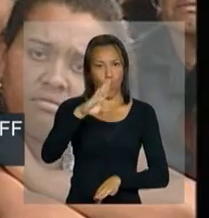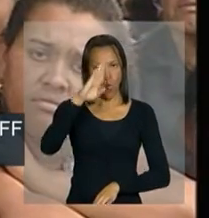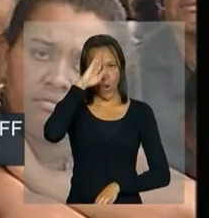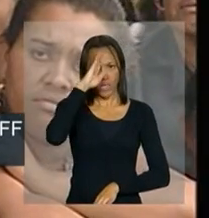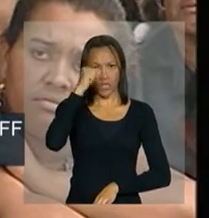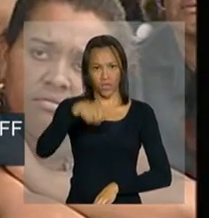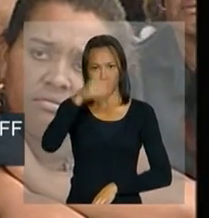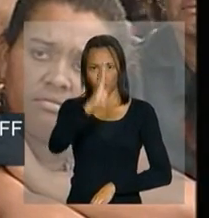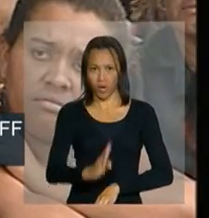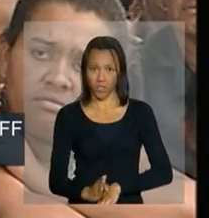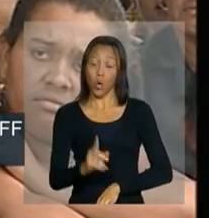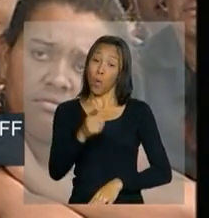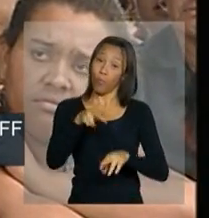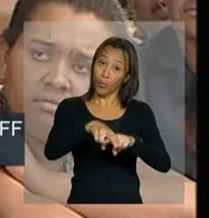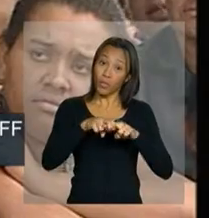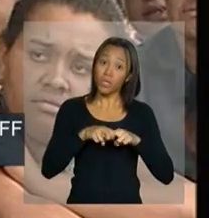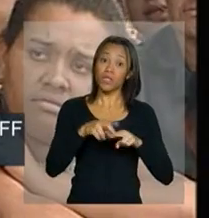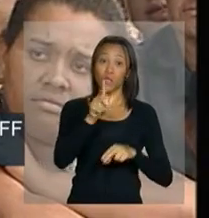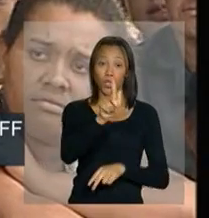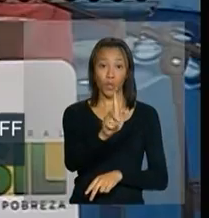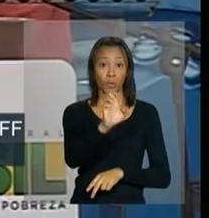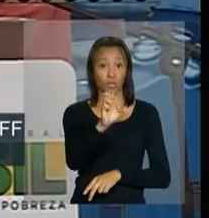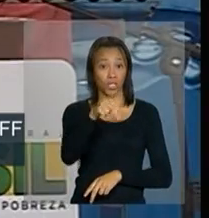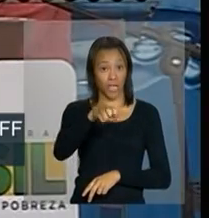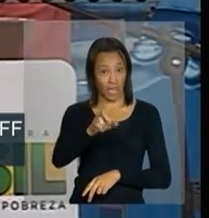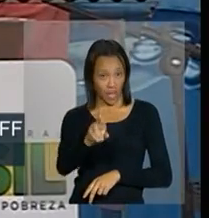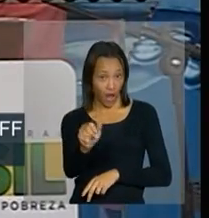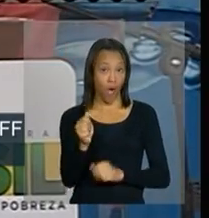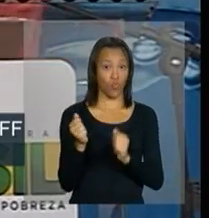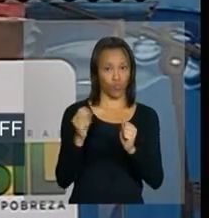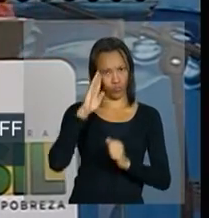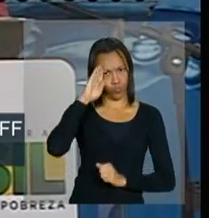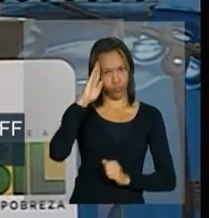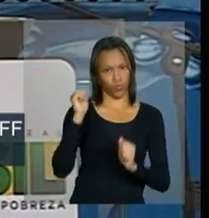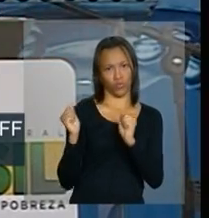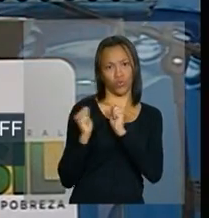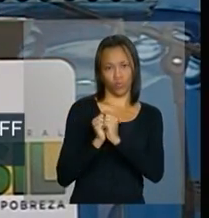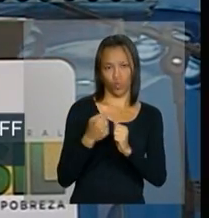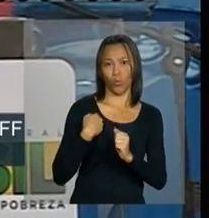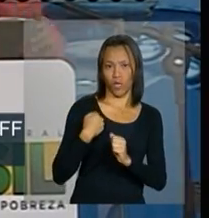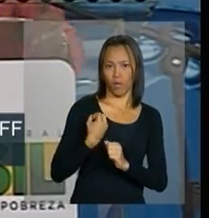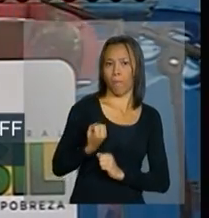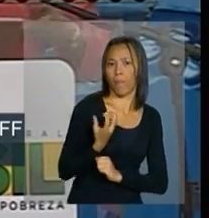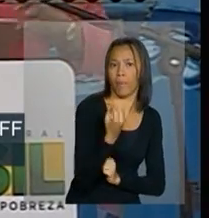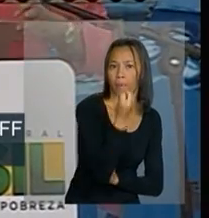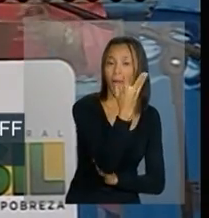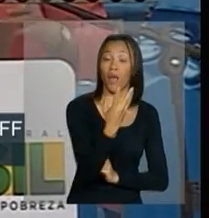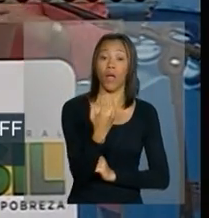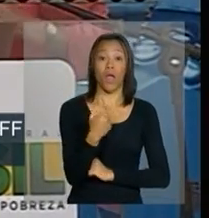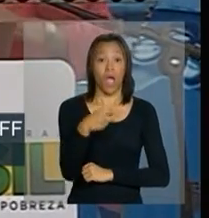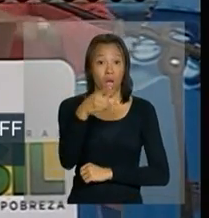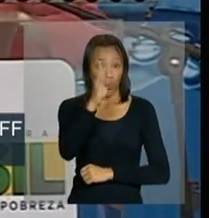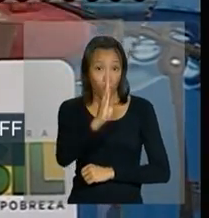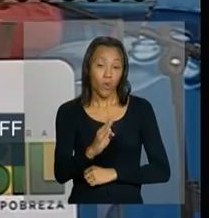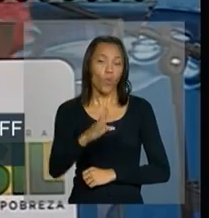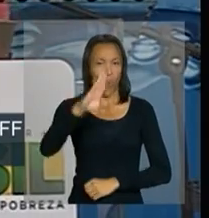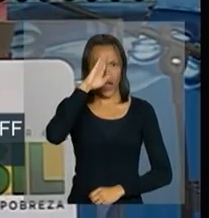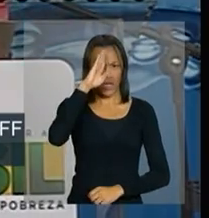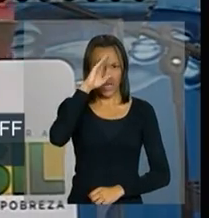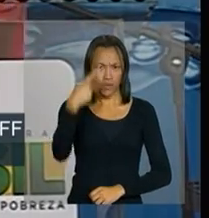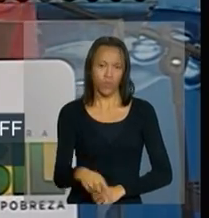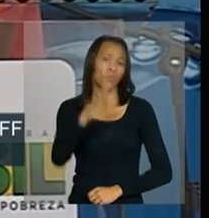e por isso o general Elito me acompanha nessa viagem, o Exército Brasileiro está